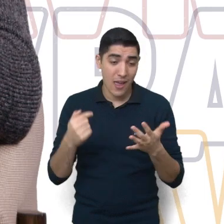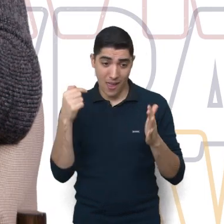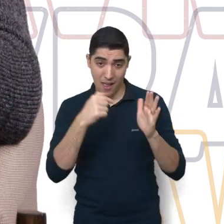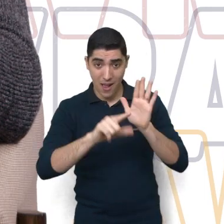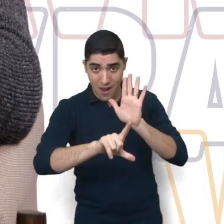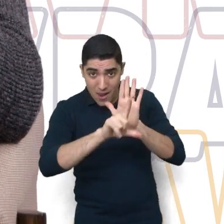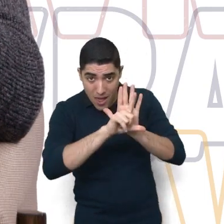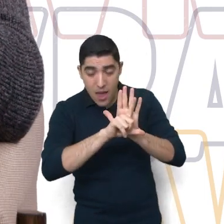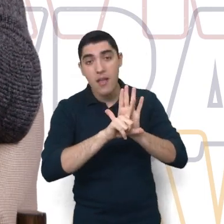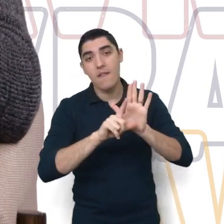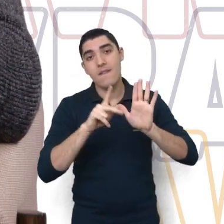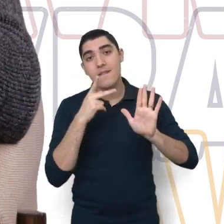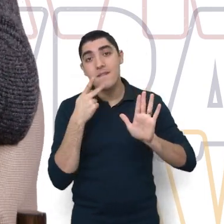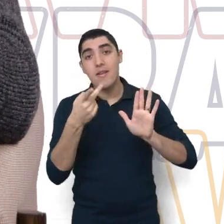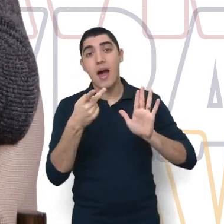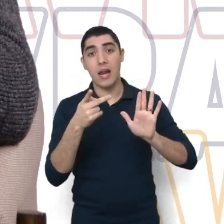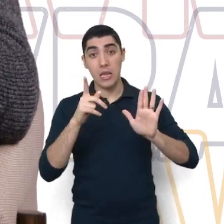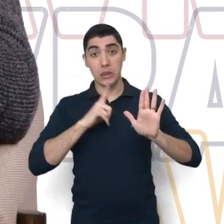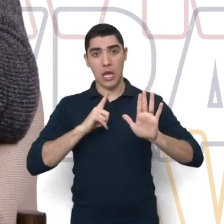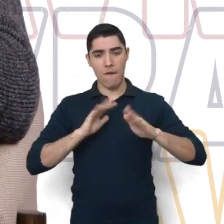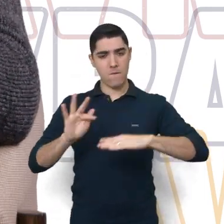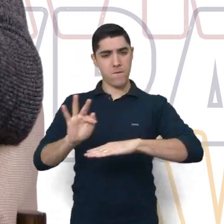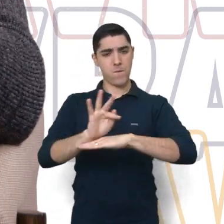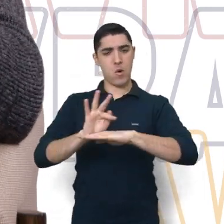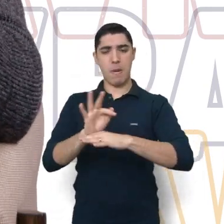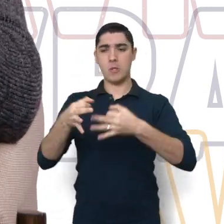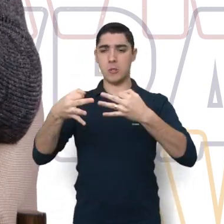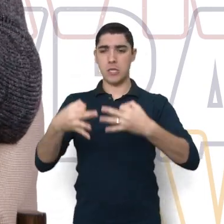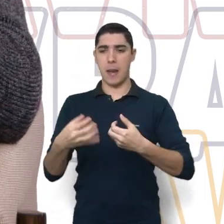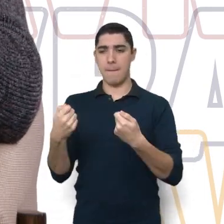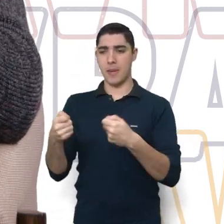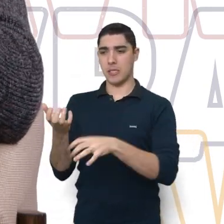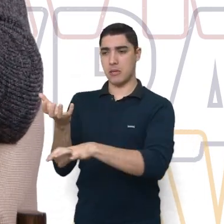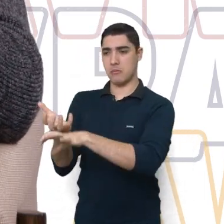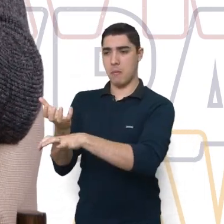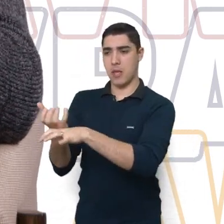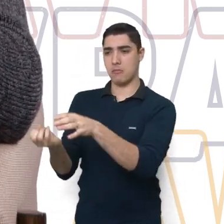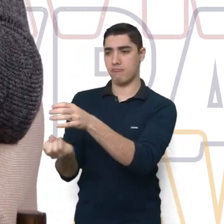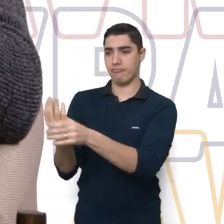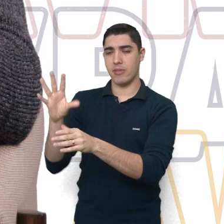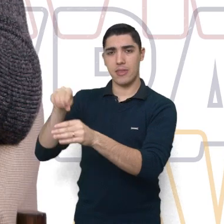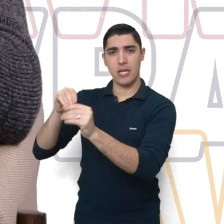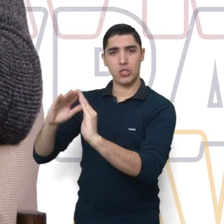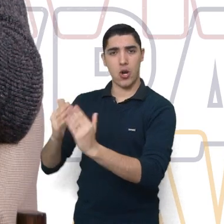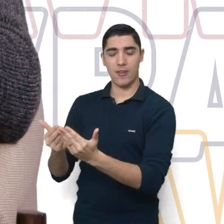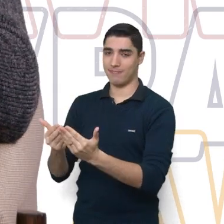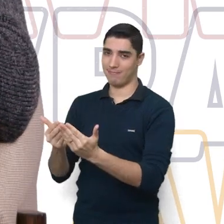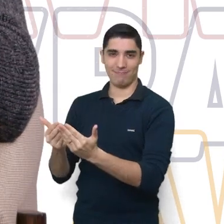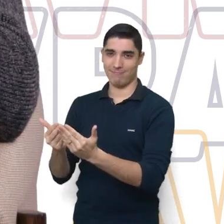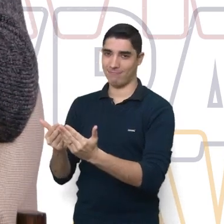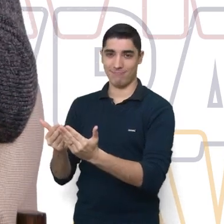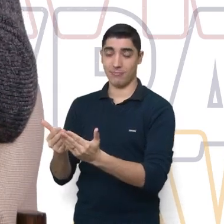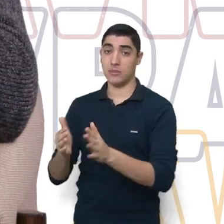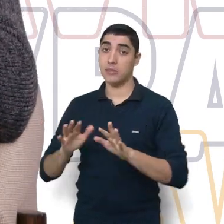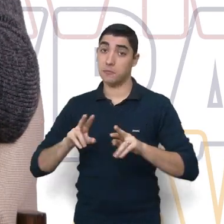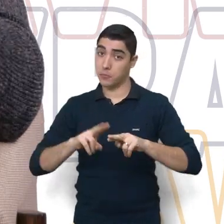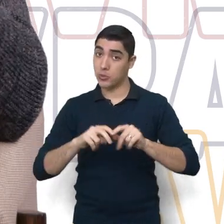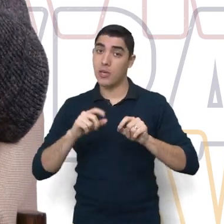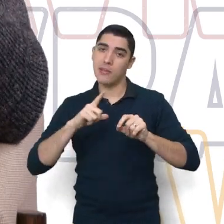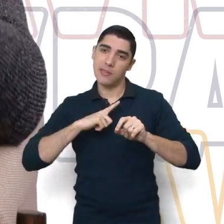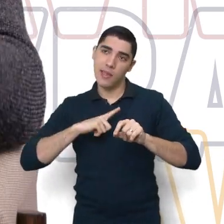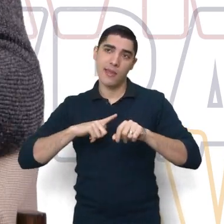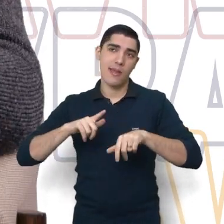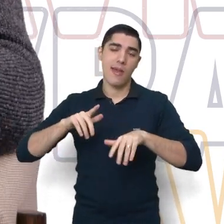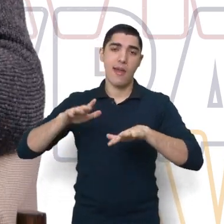institucionalizada formalmente Então ela é a gente tem o se usa né interdisciplinar